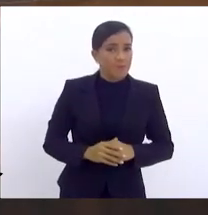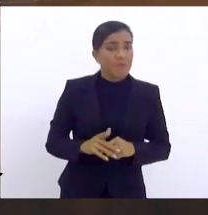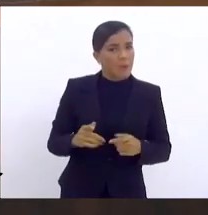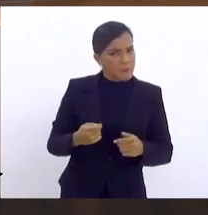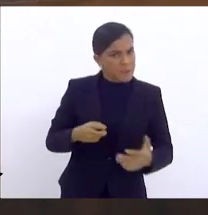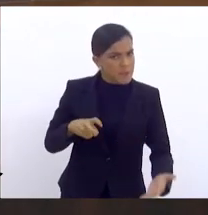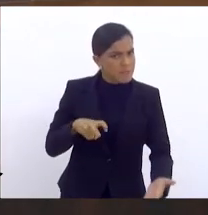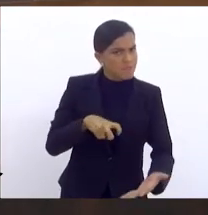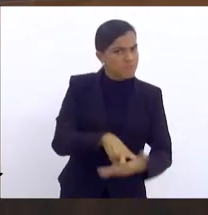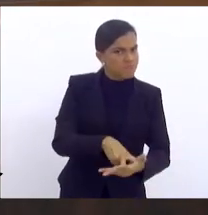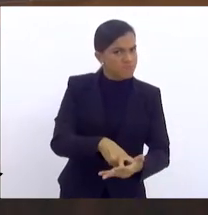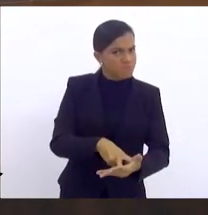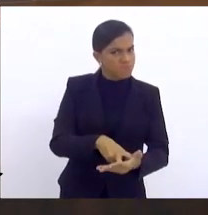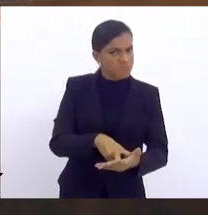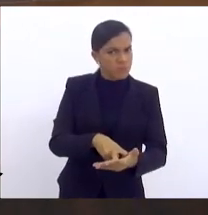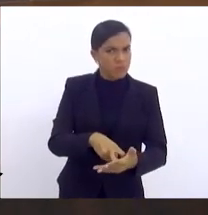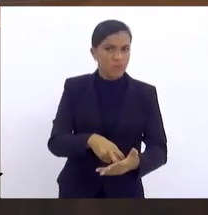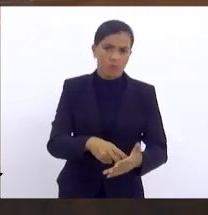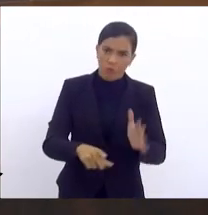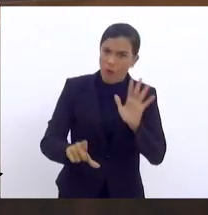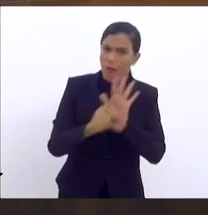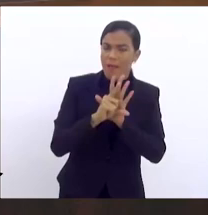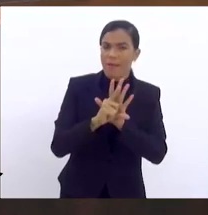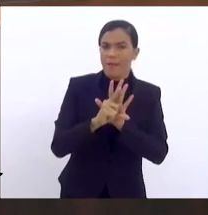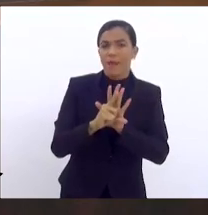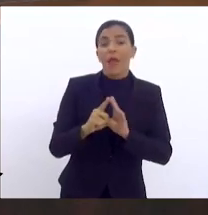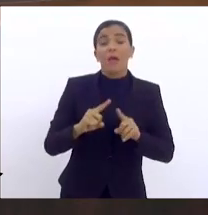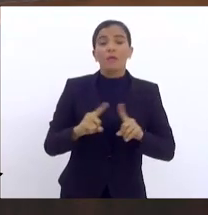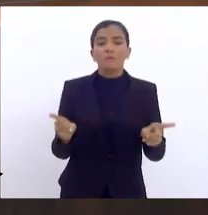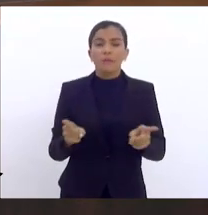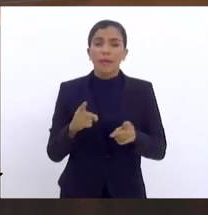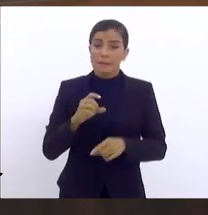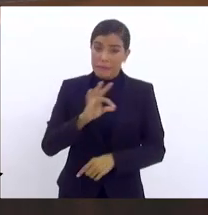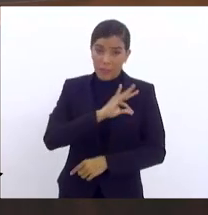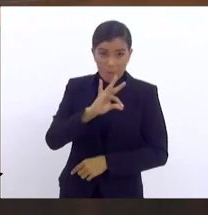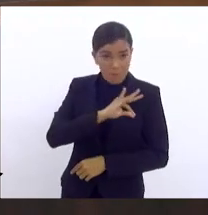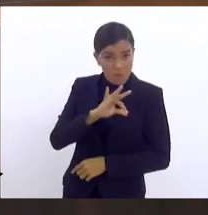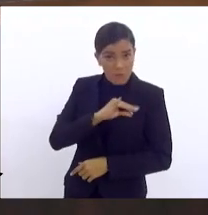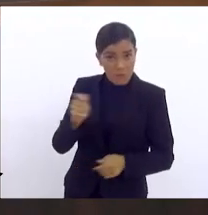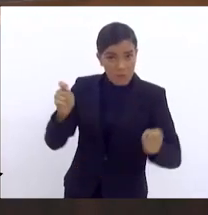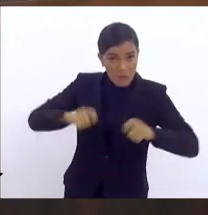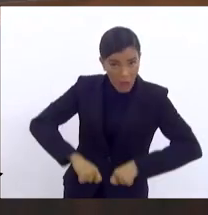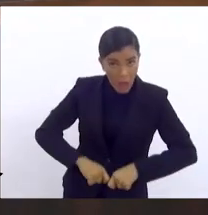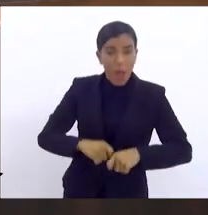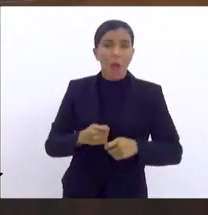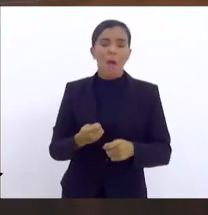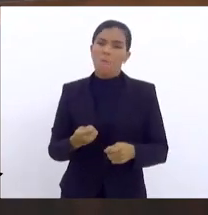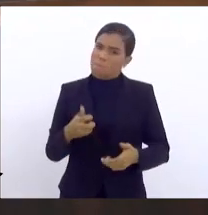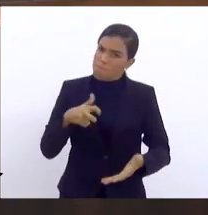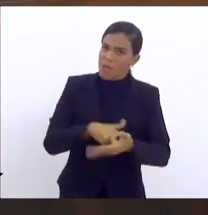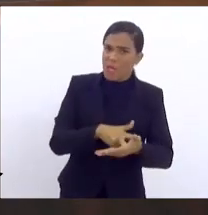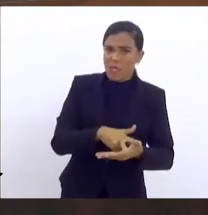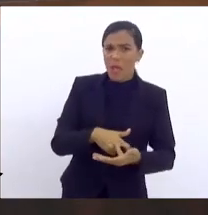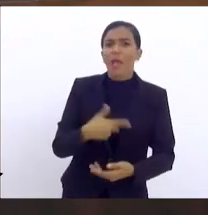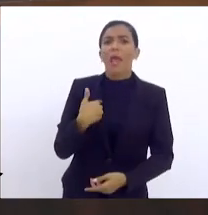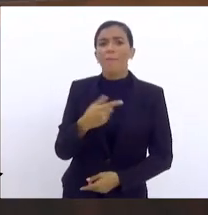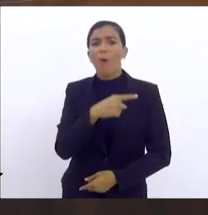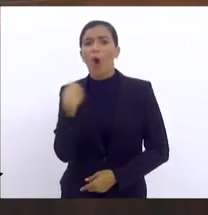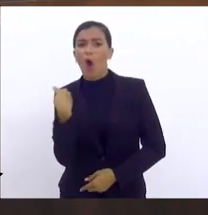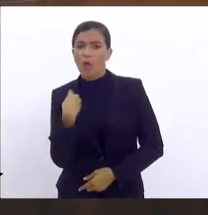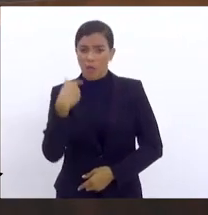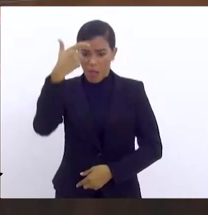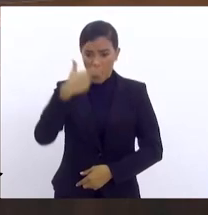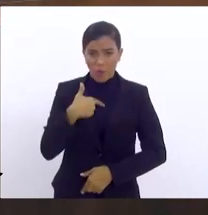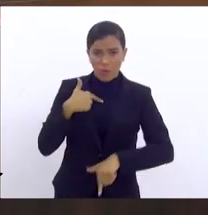que ser punido para o Rigor da Lei se a polícia se eu tiver possibilidade de prender que prenda Mas se não tiver possibilidade de aprender que morre ele mas no morro trabalhador